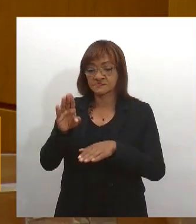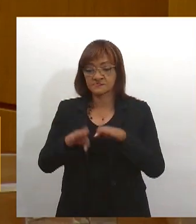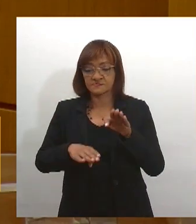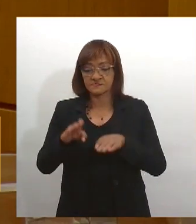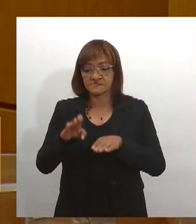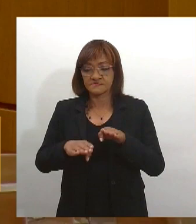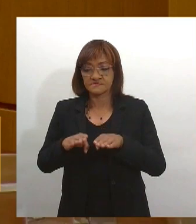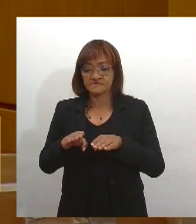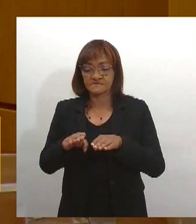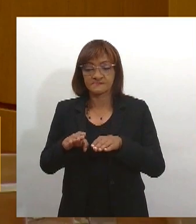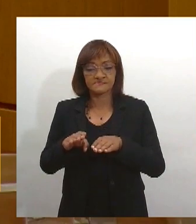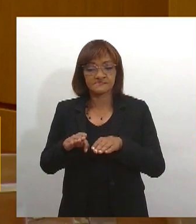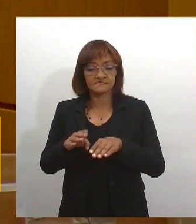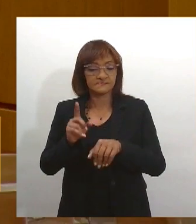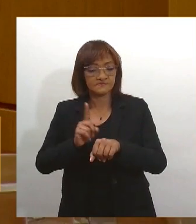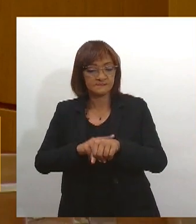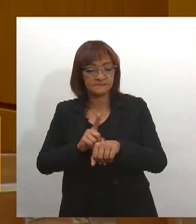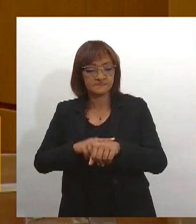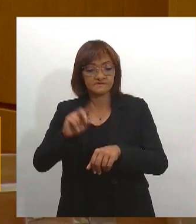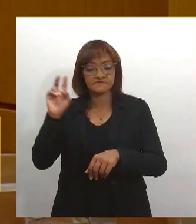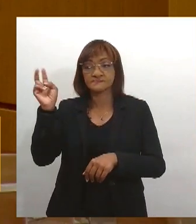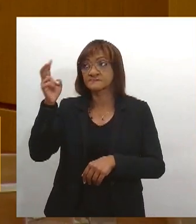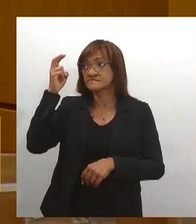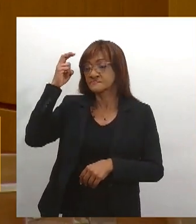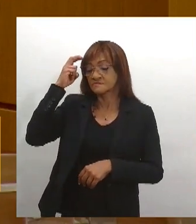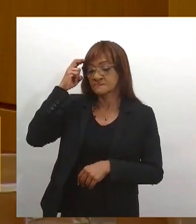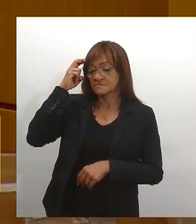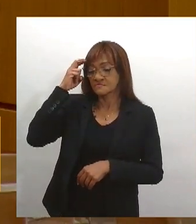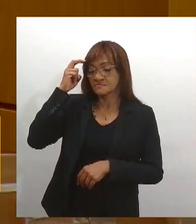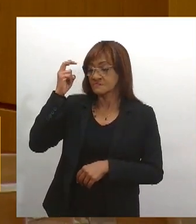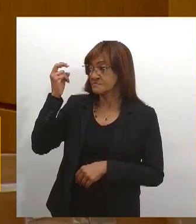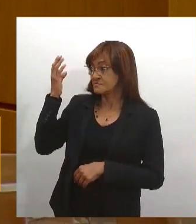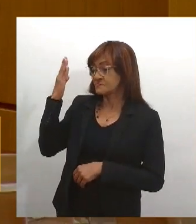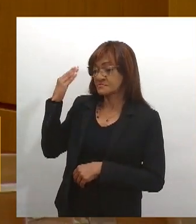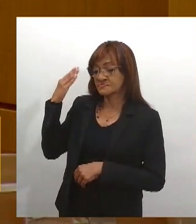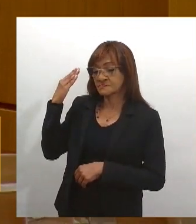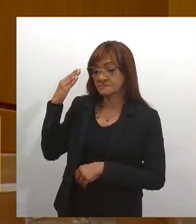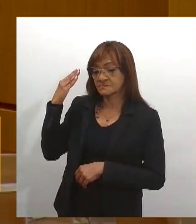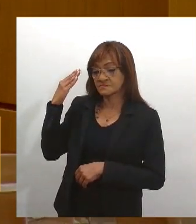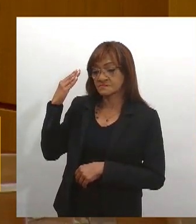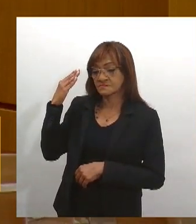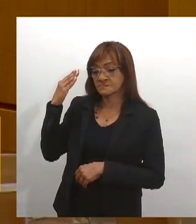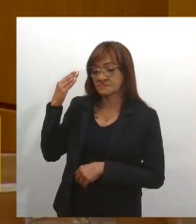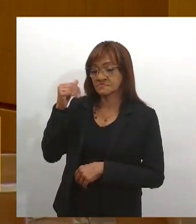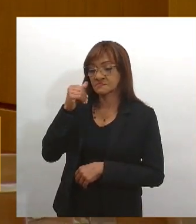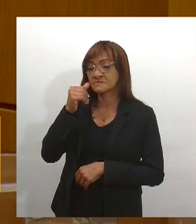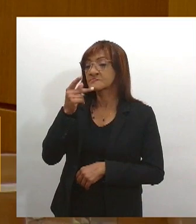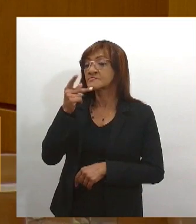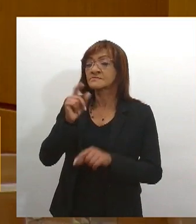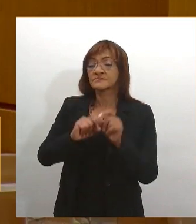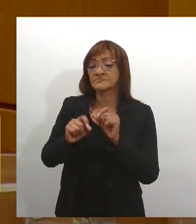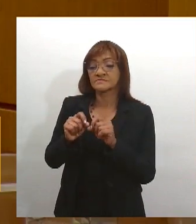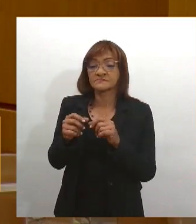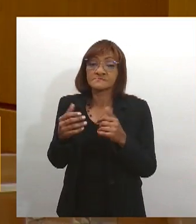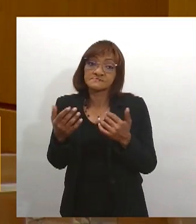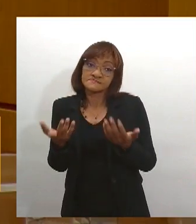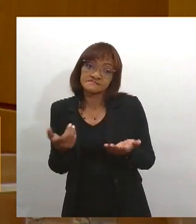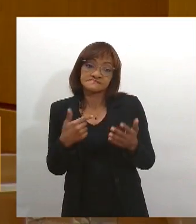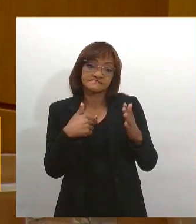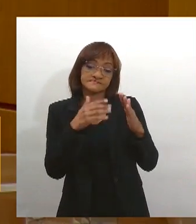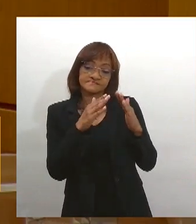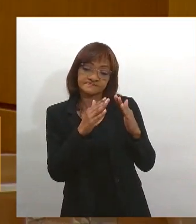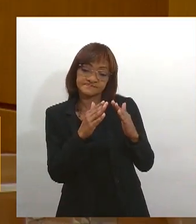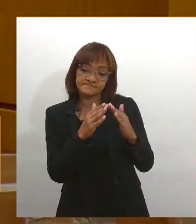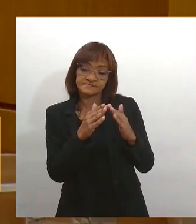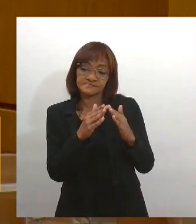da cultura e da sociedade daquela época, a mulher dizia assim, ah, eu estava em casa, caiu uma gaiola,